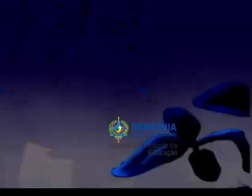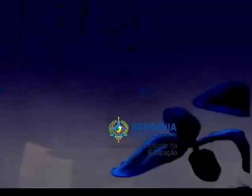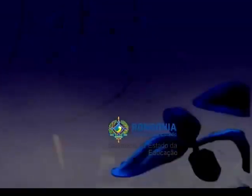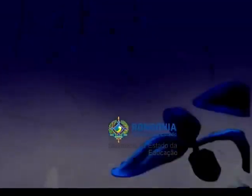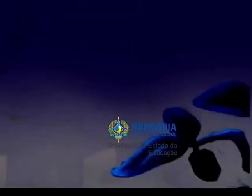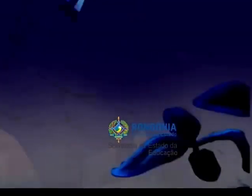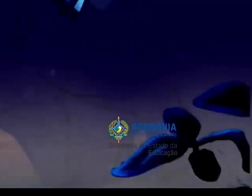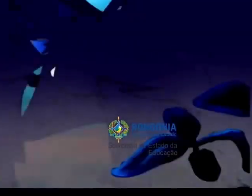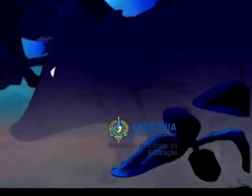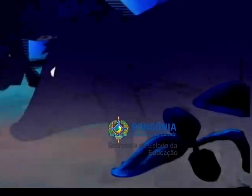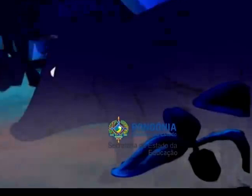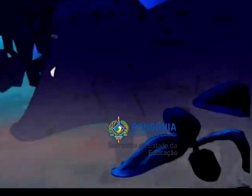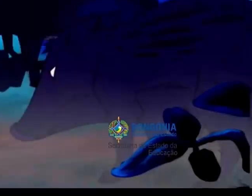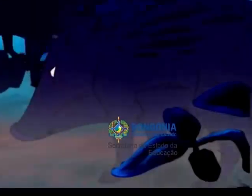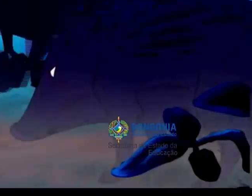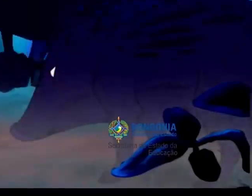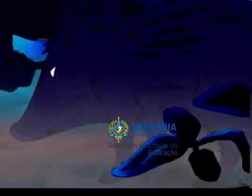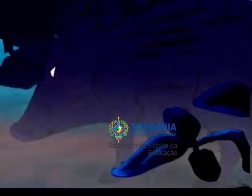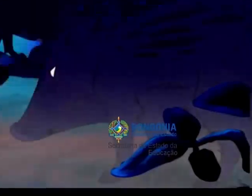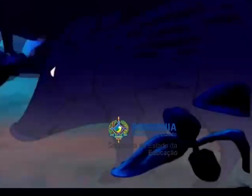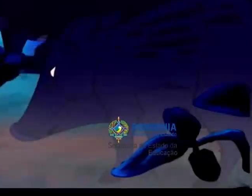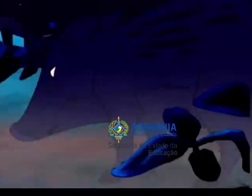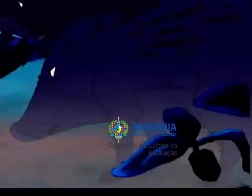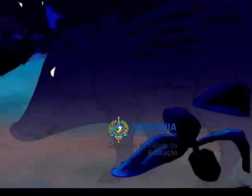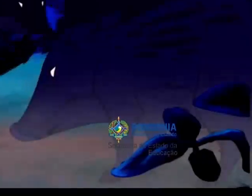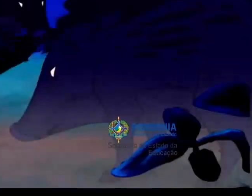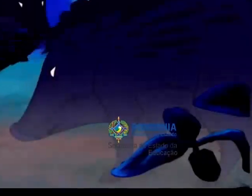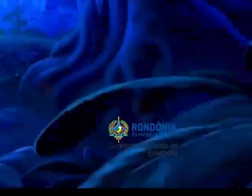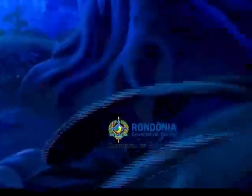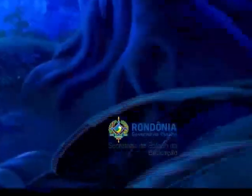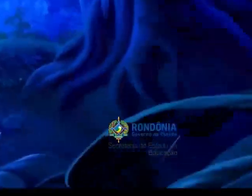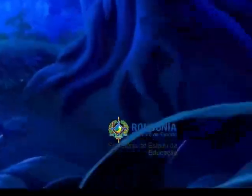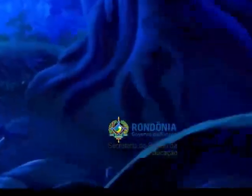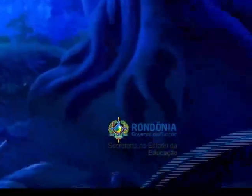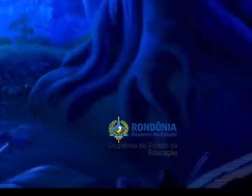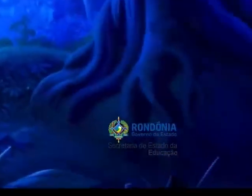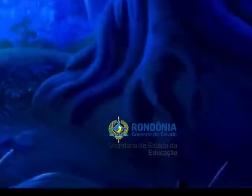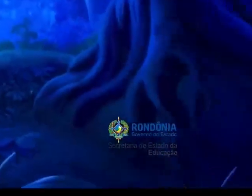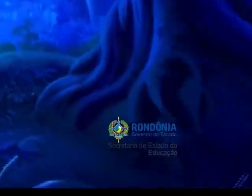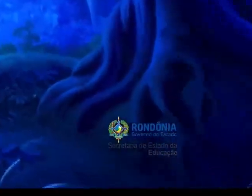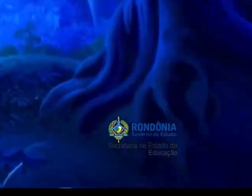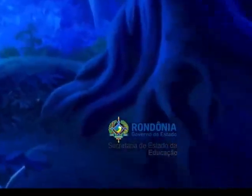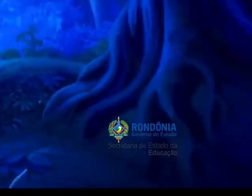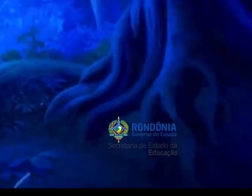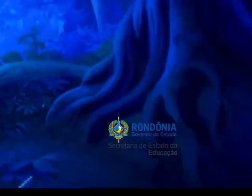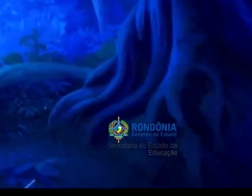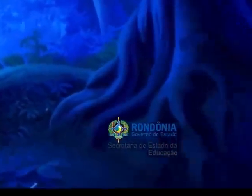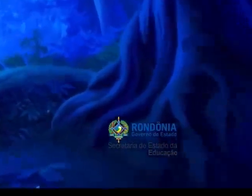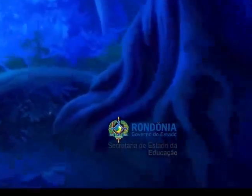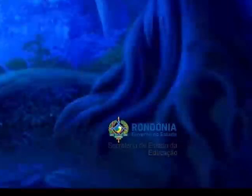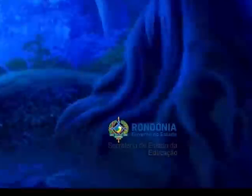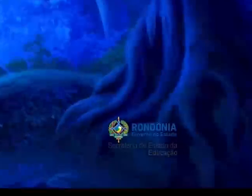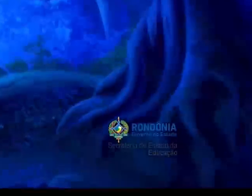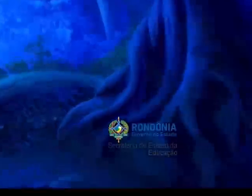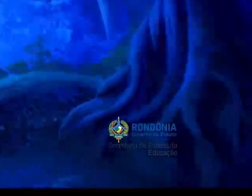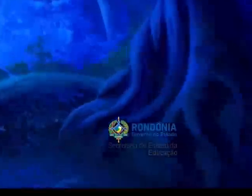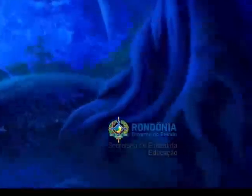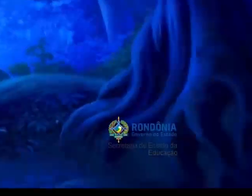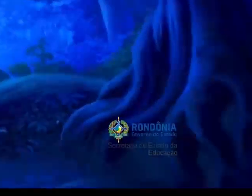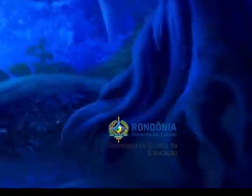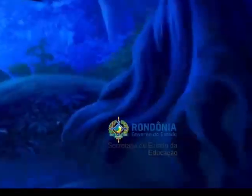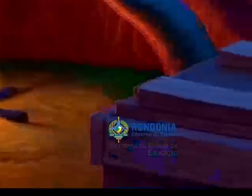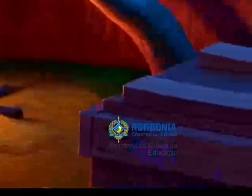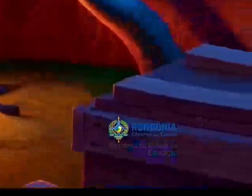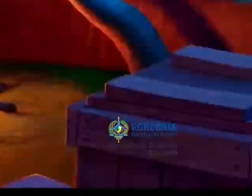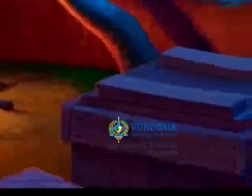mais antigos personagens do folclore brasileiro. Um ser sobrenatural que habitava as florestas para proteger as plantas e